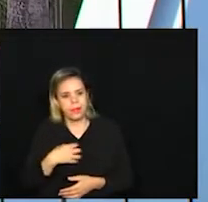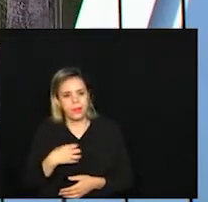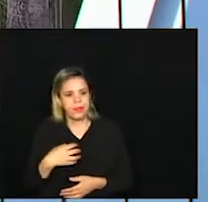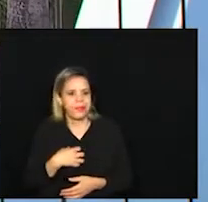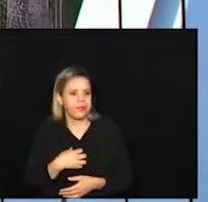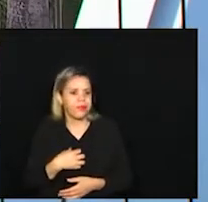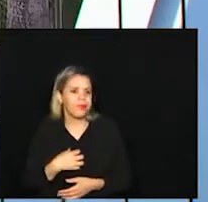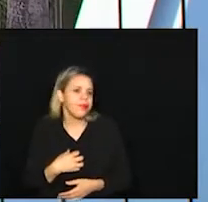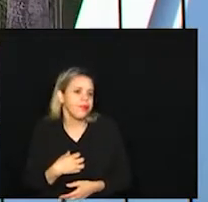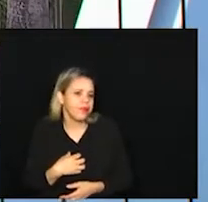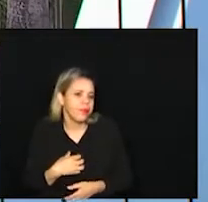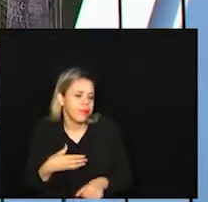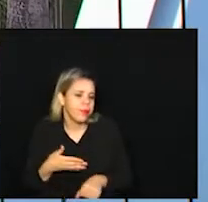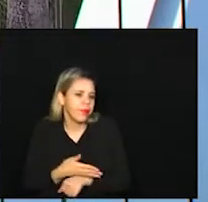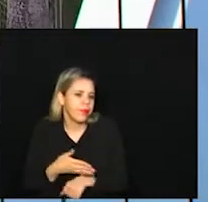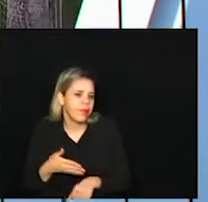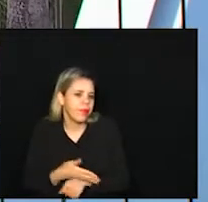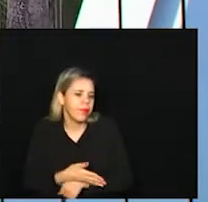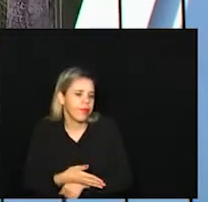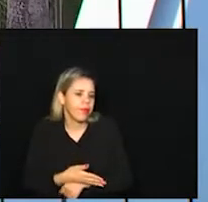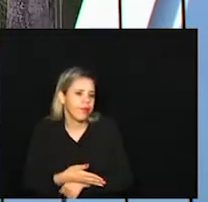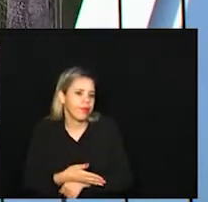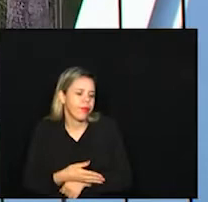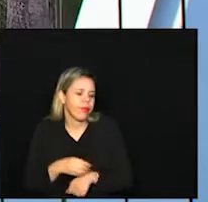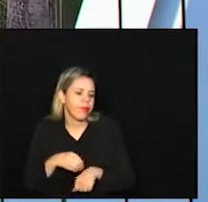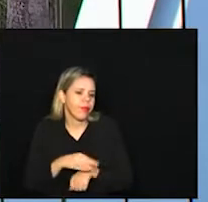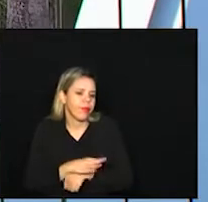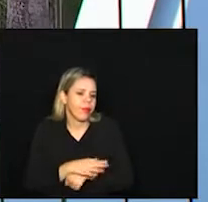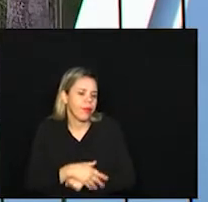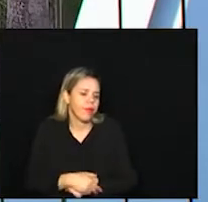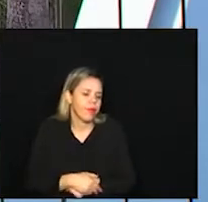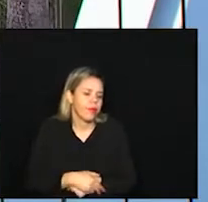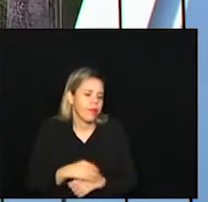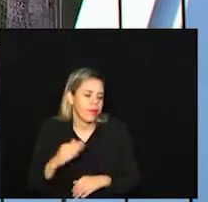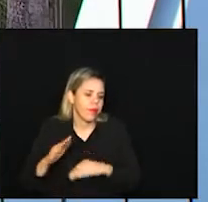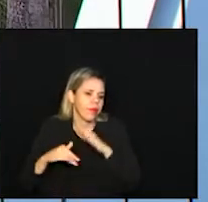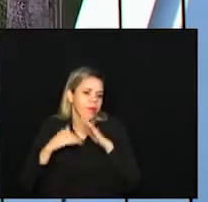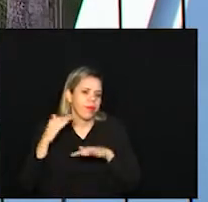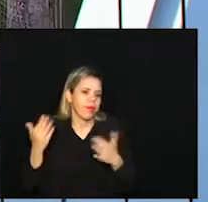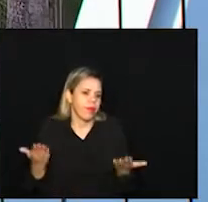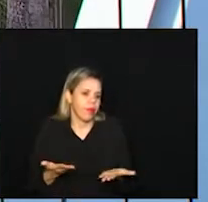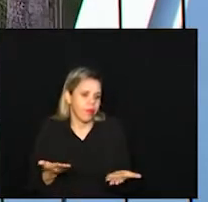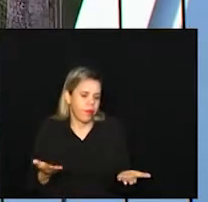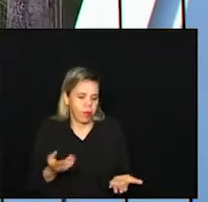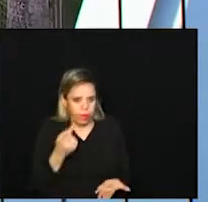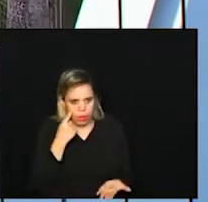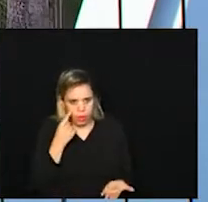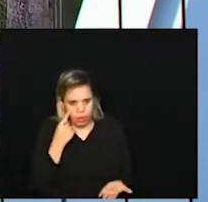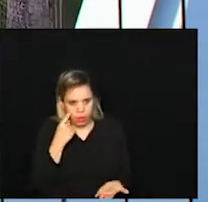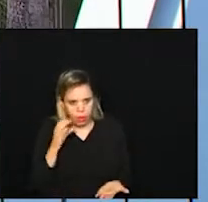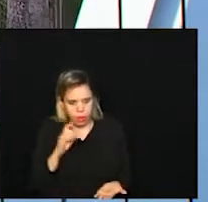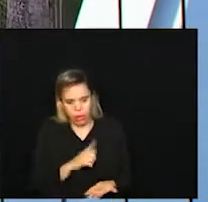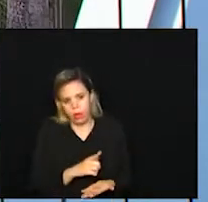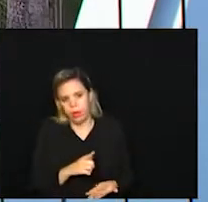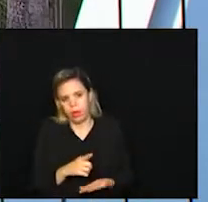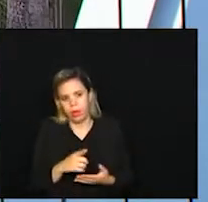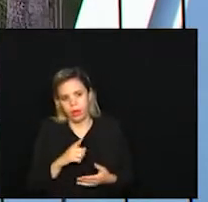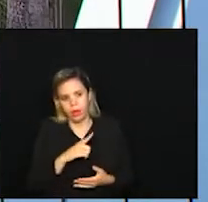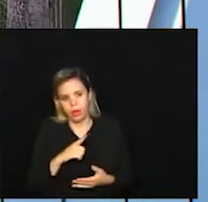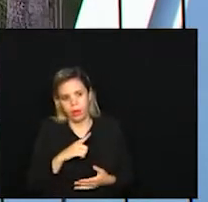formas de participação que levou esse desenvolvimento que hoje nós assistimos o Campo Grande